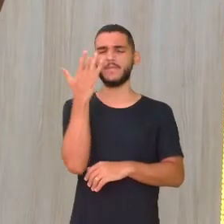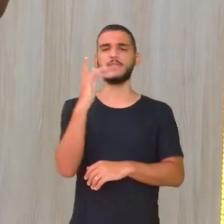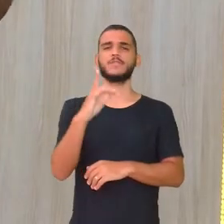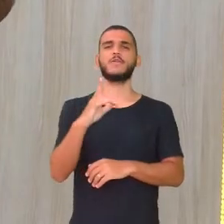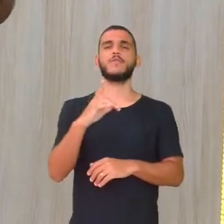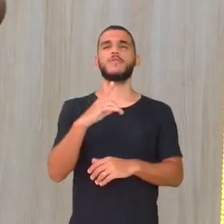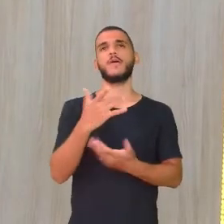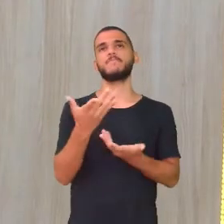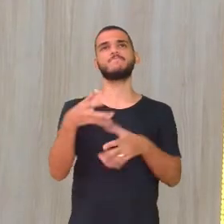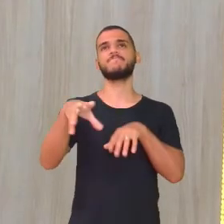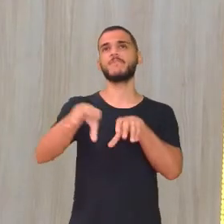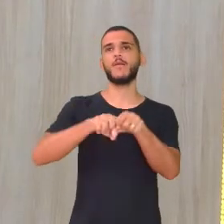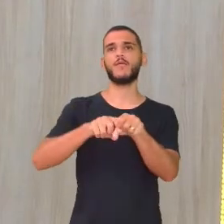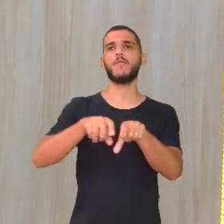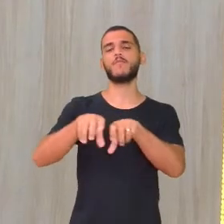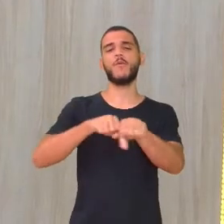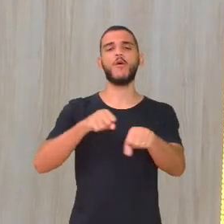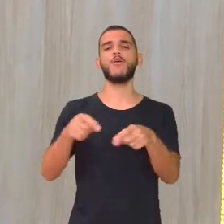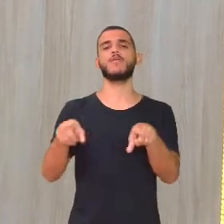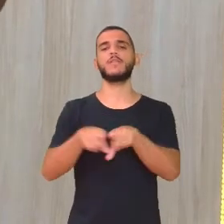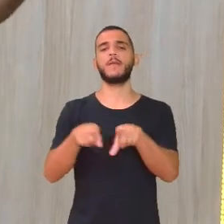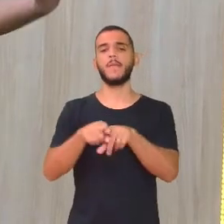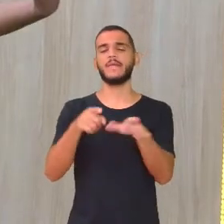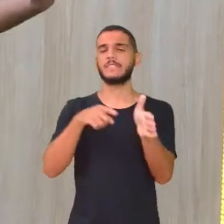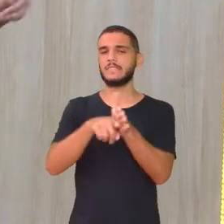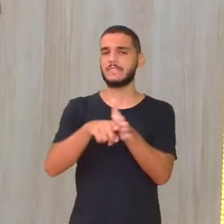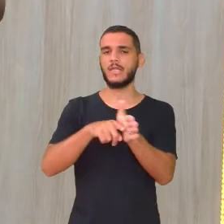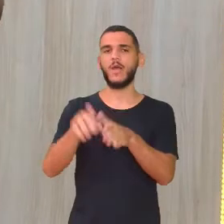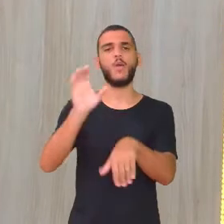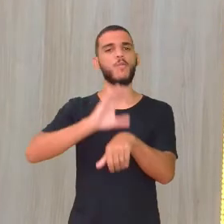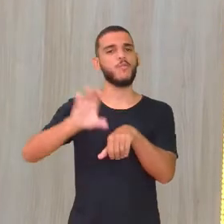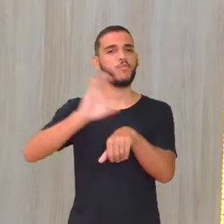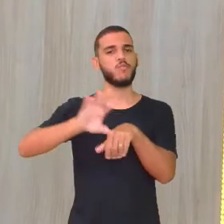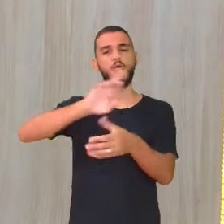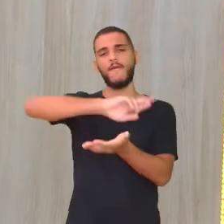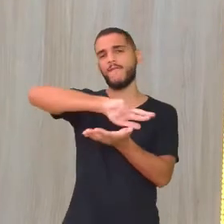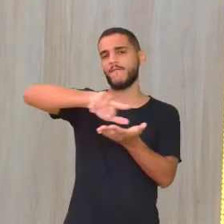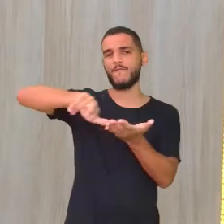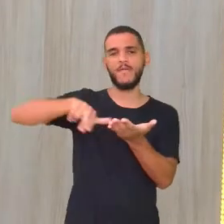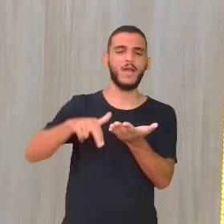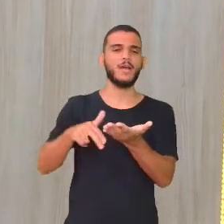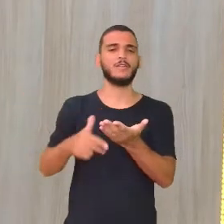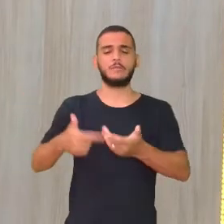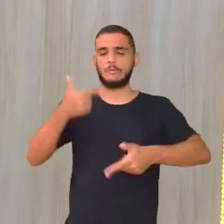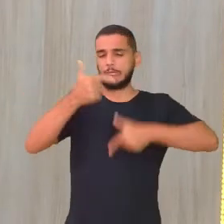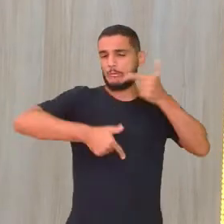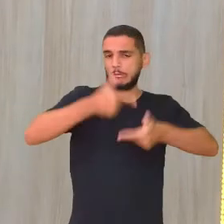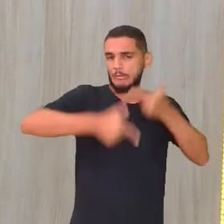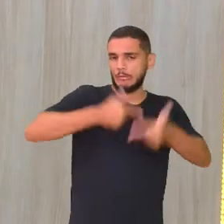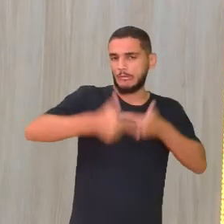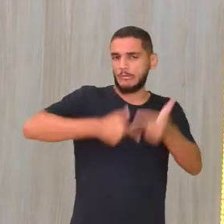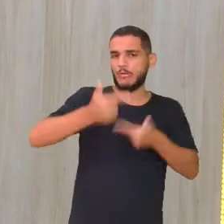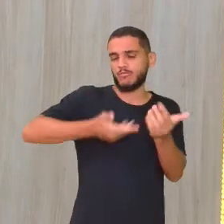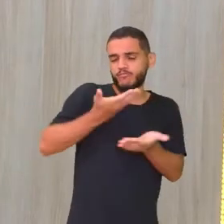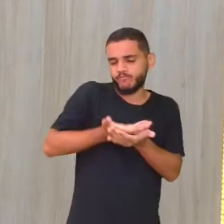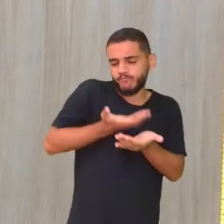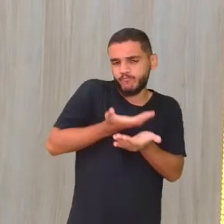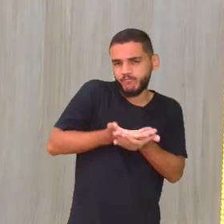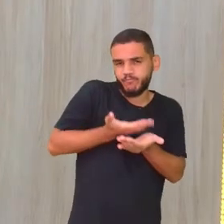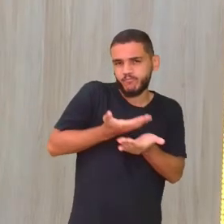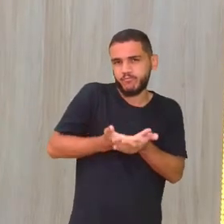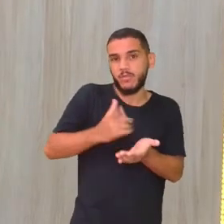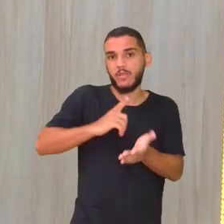se formou, que se especializou, fez vários cursos, ó, ralou ali para estudar, para ter um ponto de